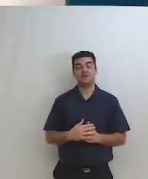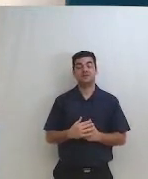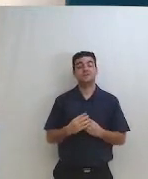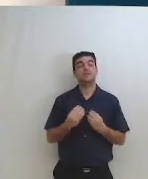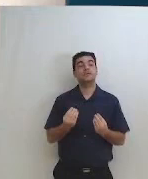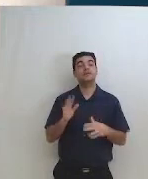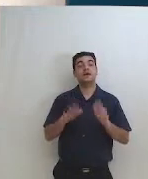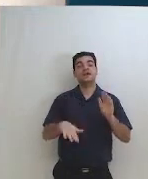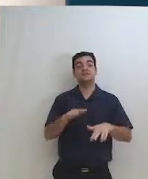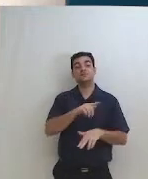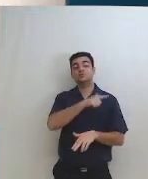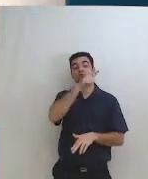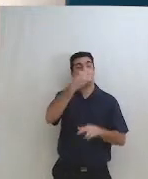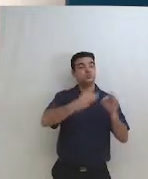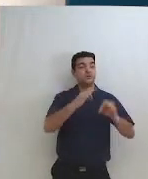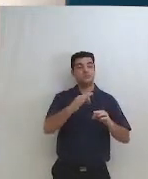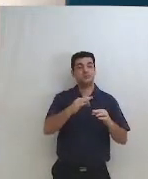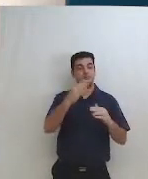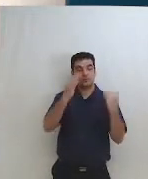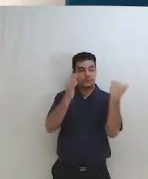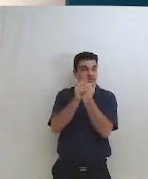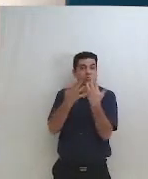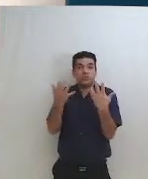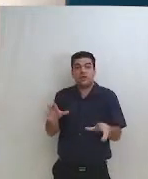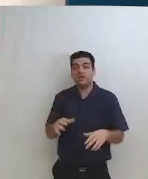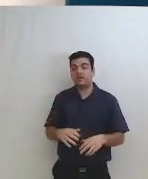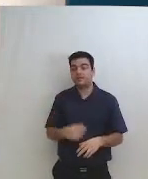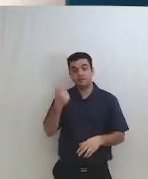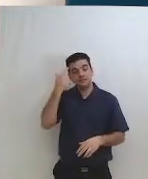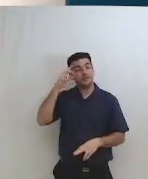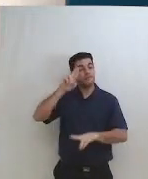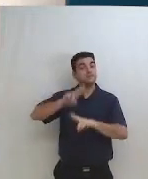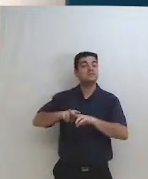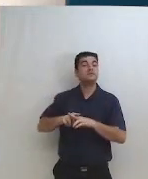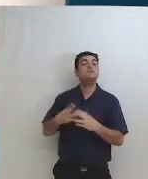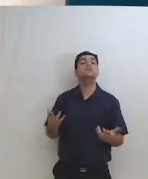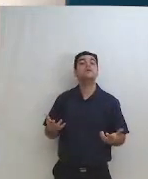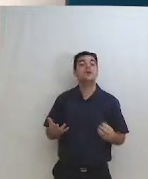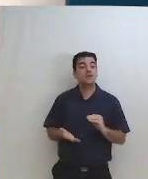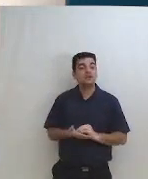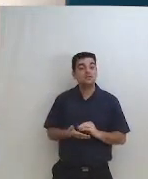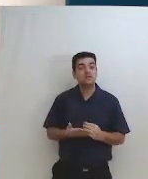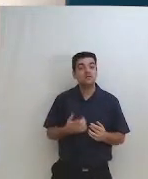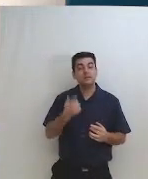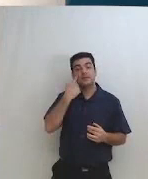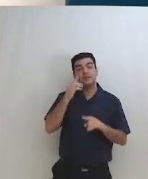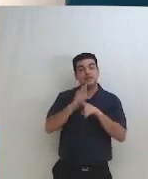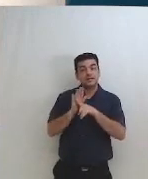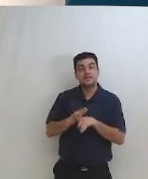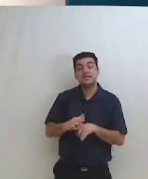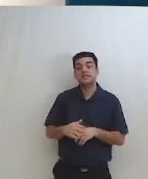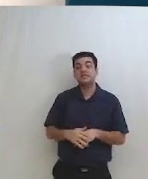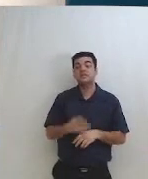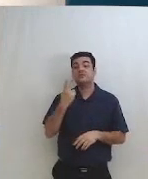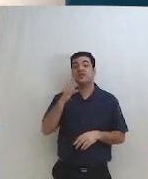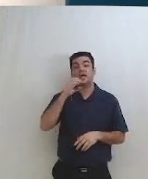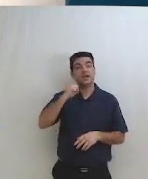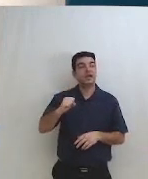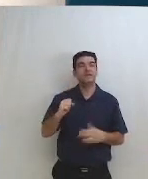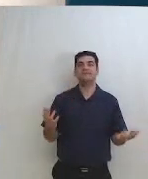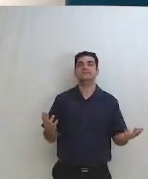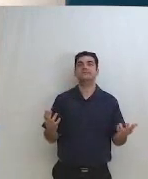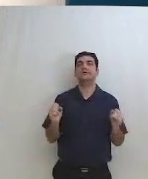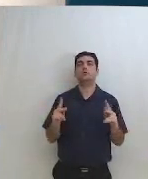quando não pode se sustentar um decreto de prisão única e exclusivamente na gravidade? É grave, ninguém está dizendo isso, mas quem